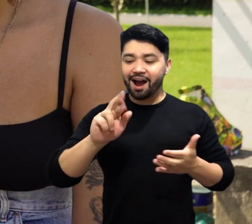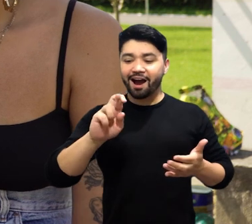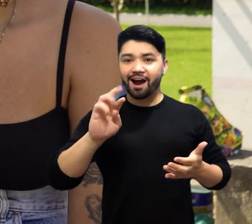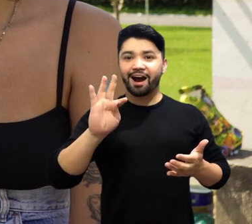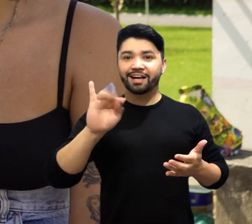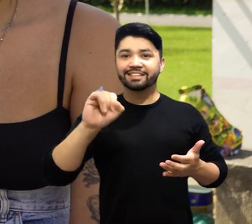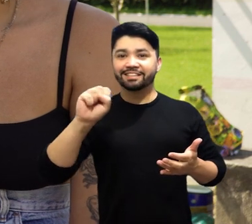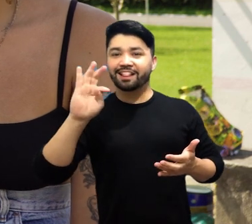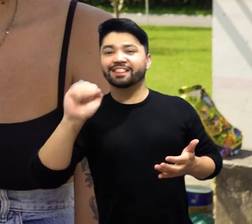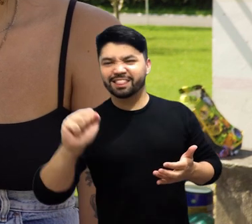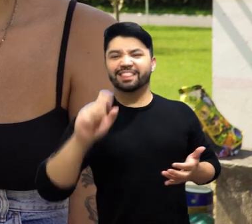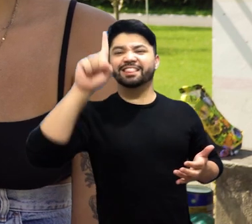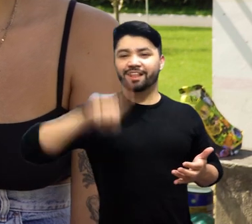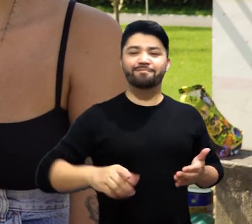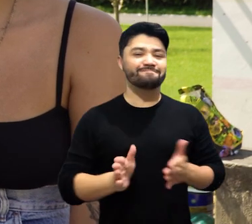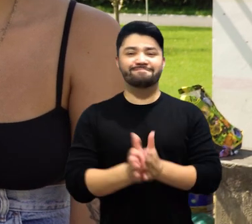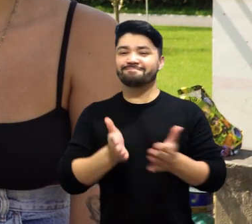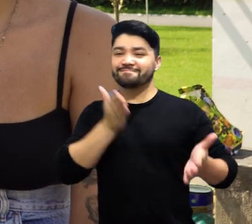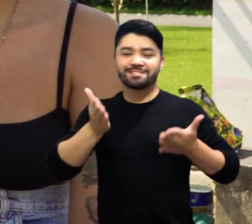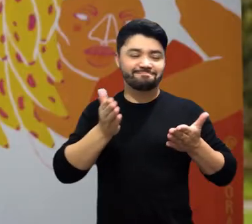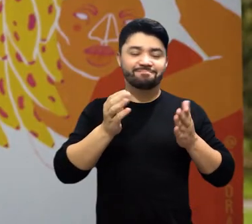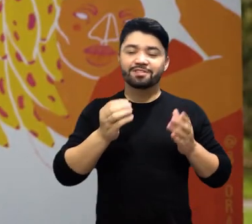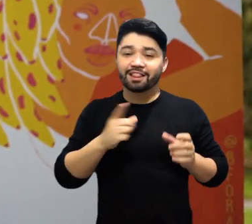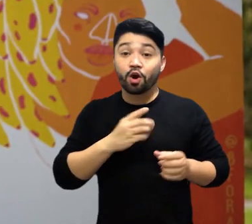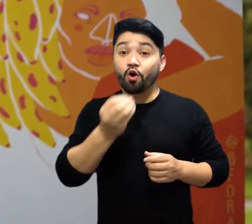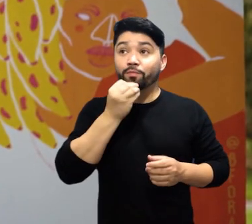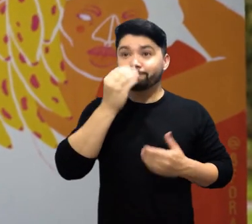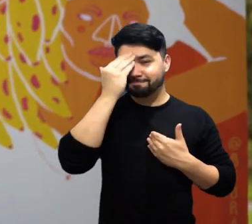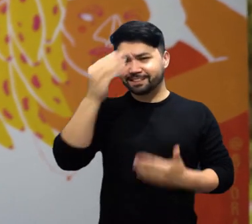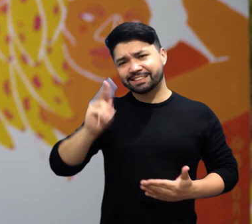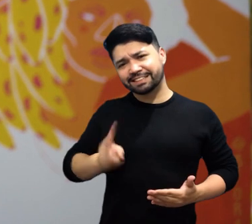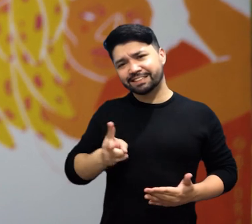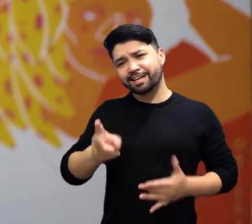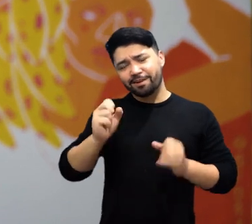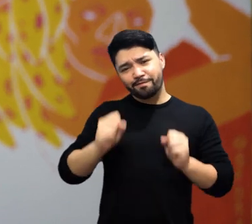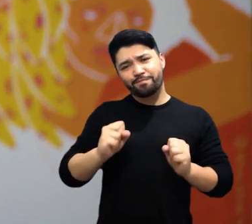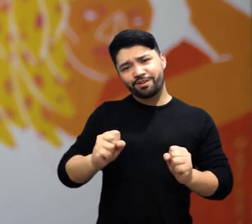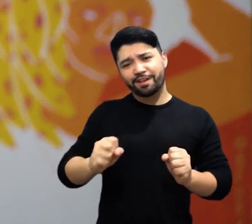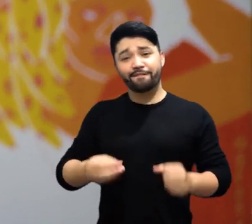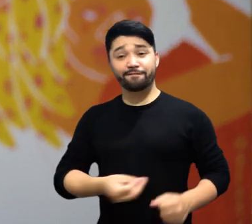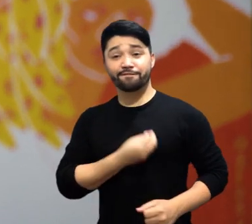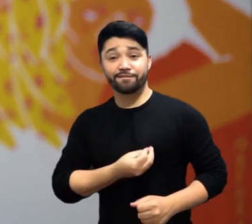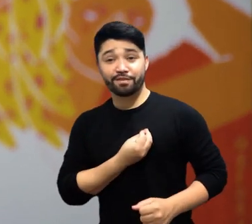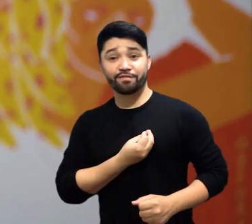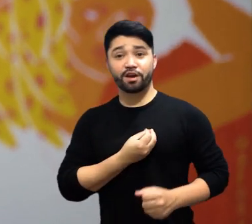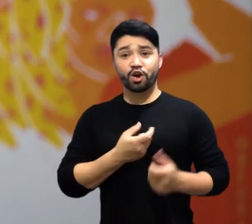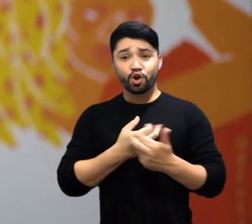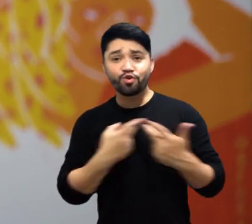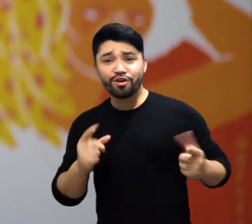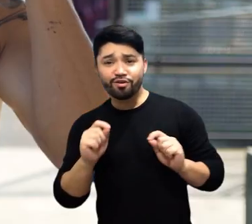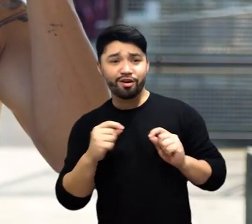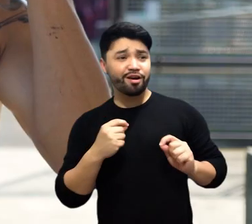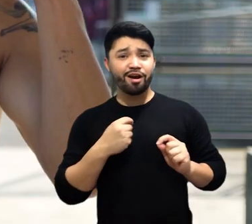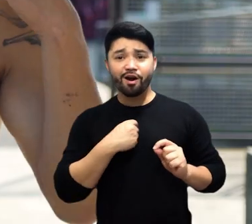poder trabalhar com isso, sabe, é um privilégio muito grande, assim. Eu agradeço todo dia de poder viver da coisa que eu mais